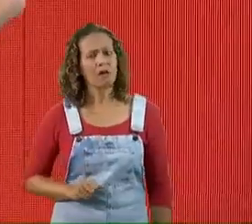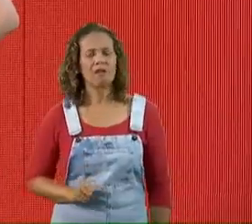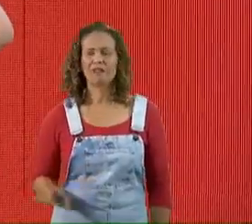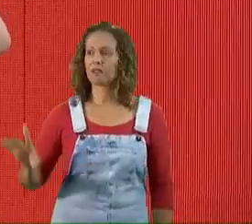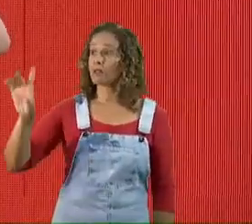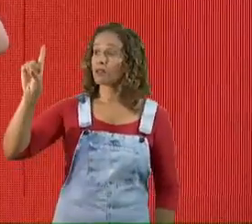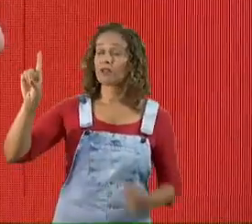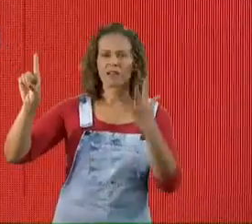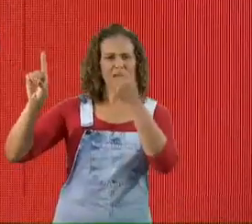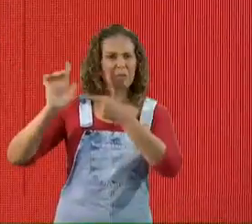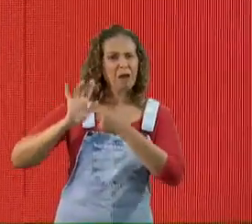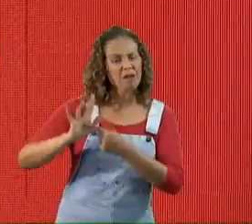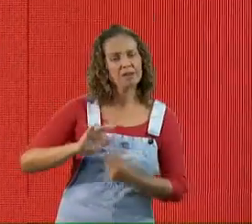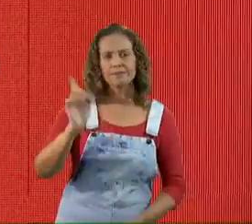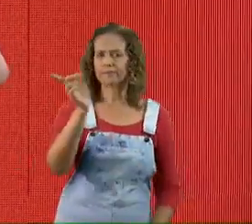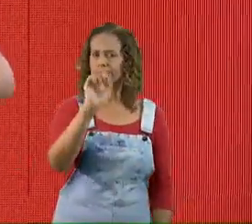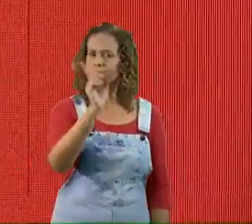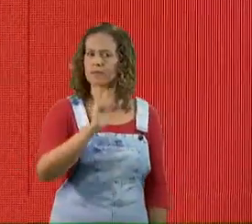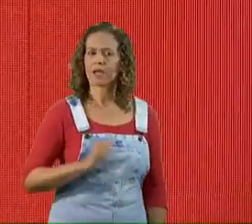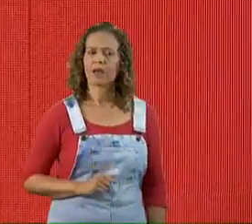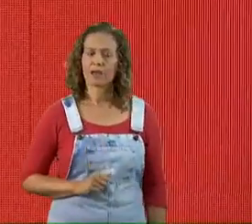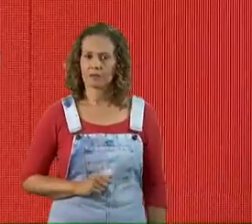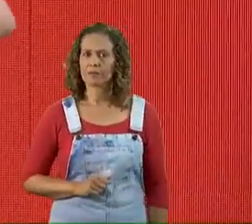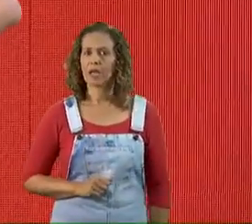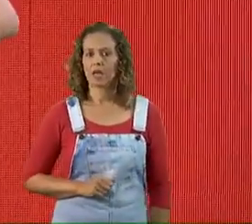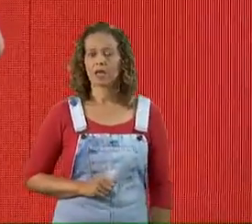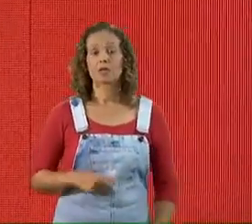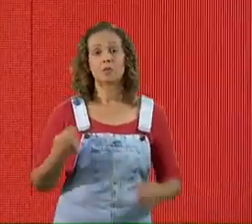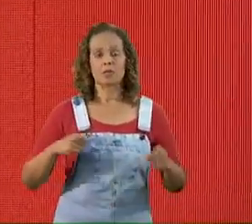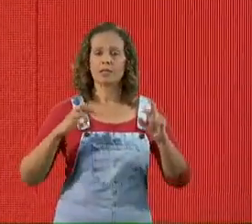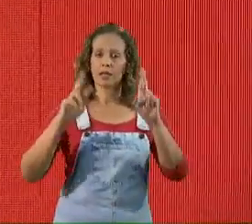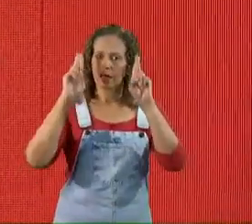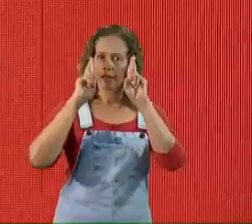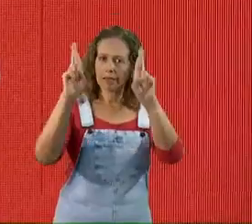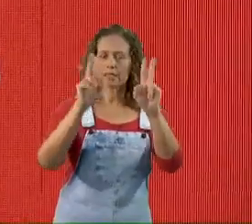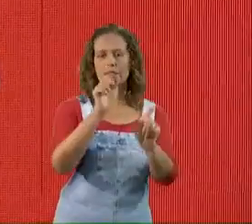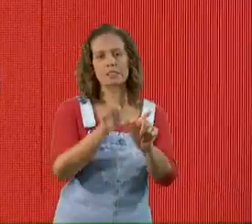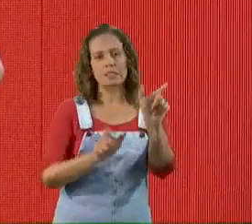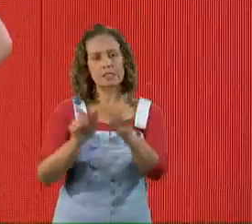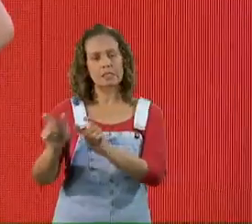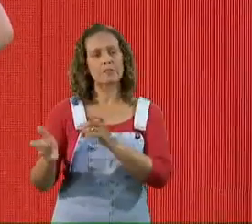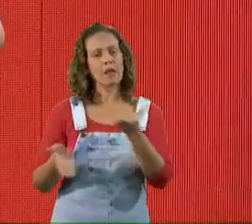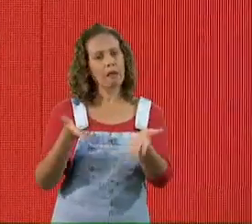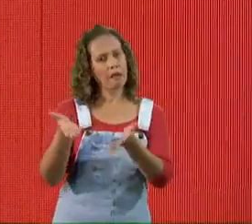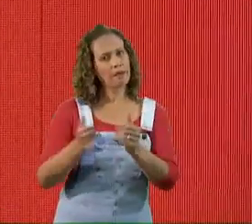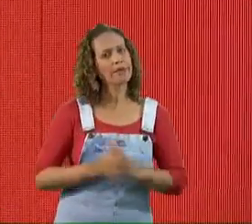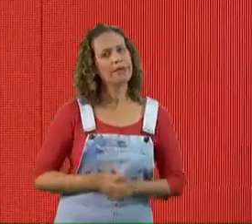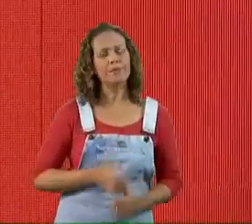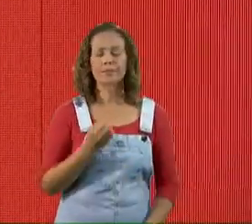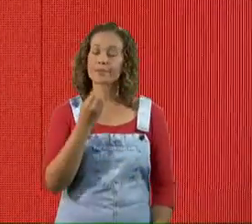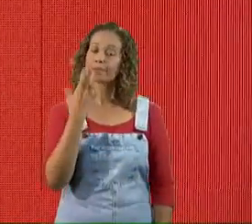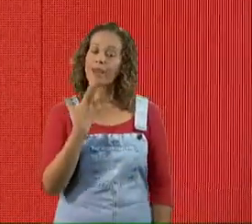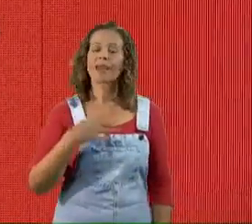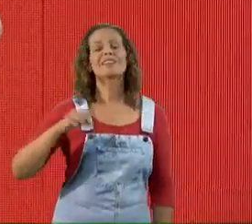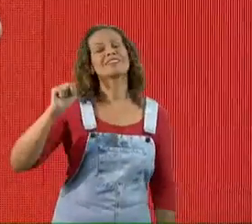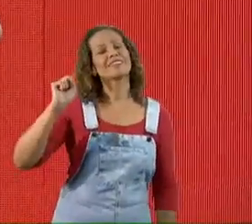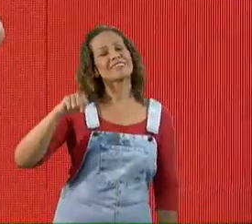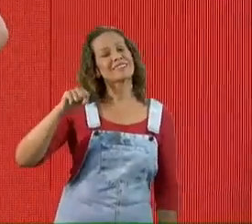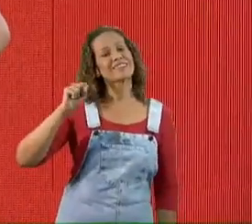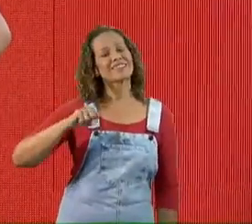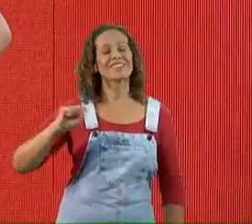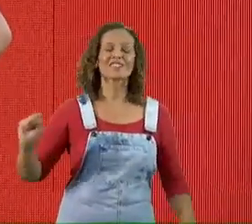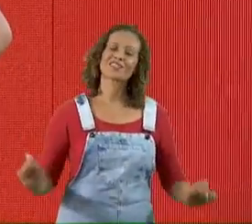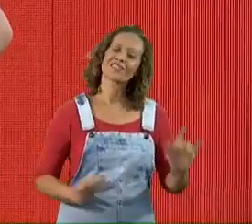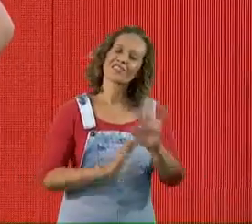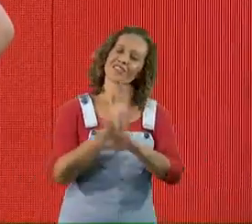beleza desse Deus. Tratar as pessoas com respeito. Tratar as pessoas bem. Isso sim